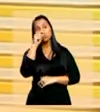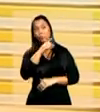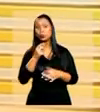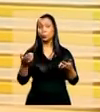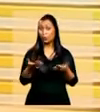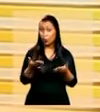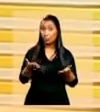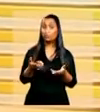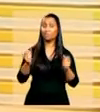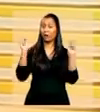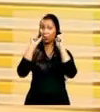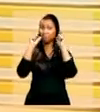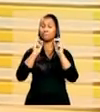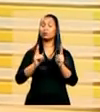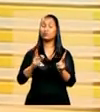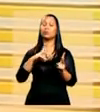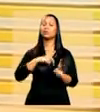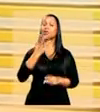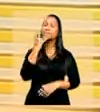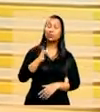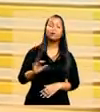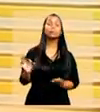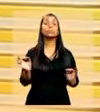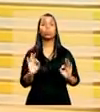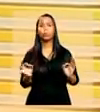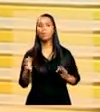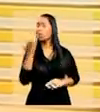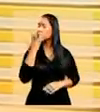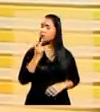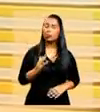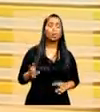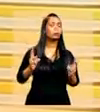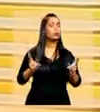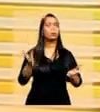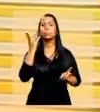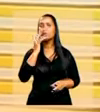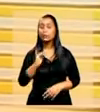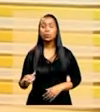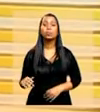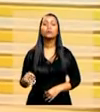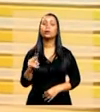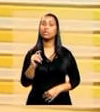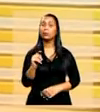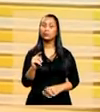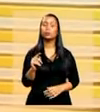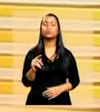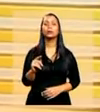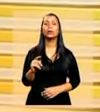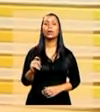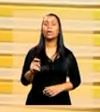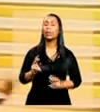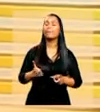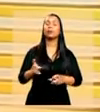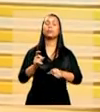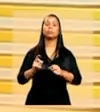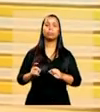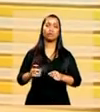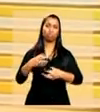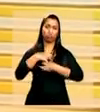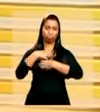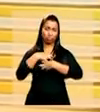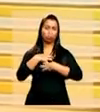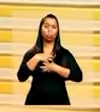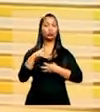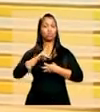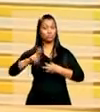mais difícil hoje manter a atenção dessa criança ou não? Criança é criança e era a mesma técnica, né?